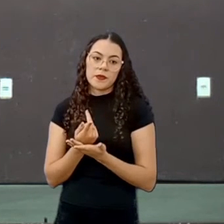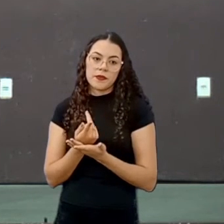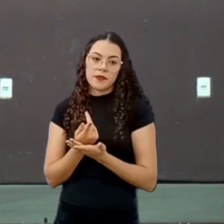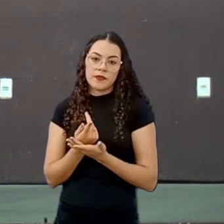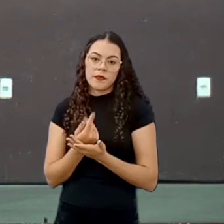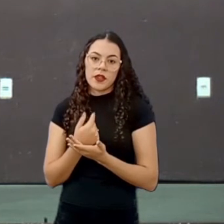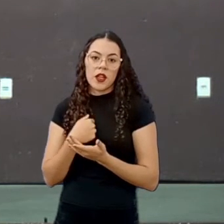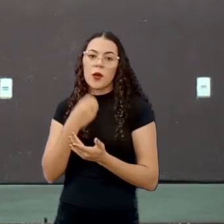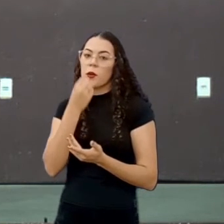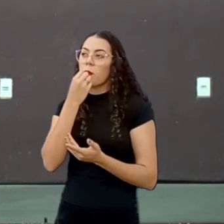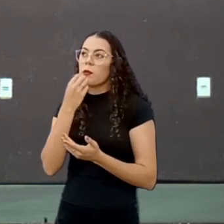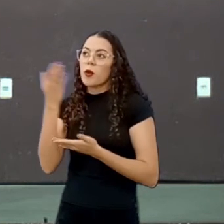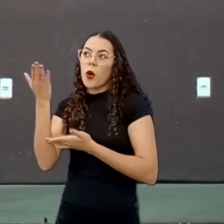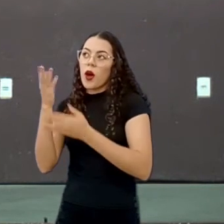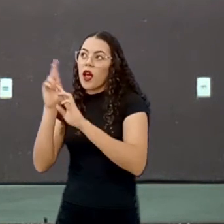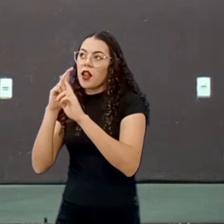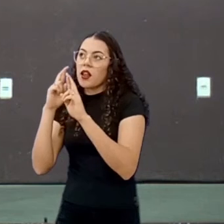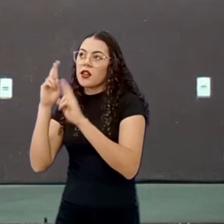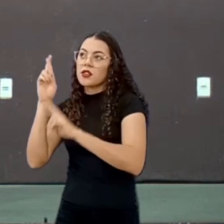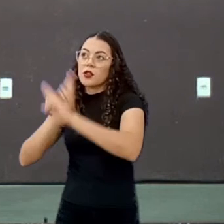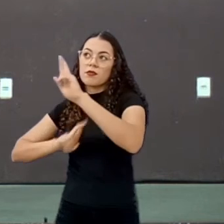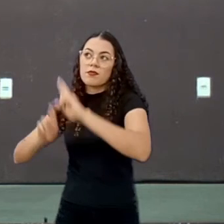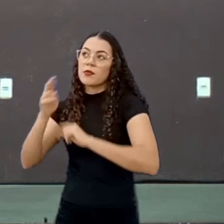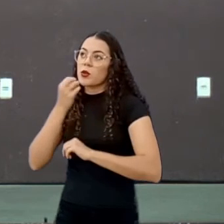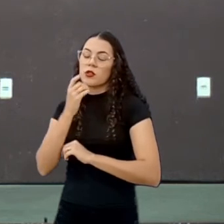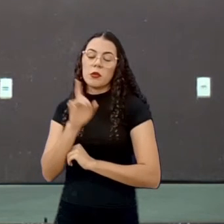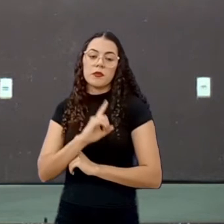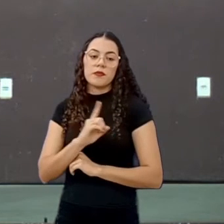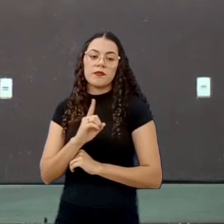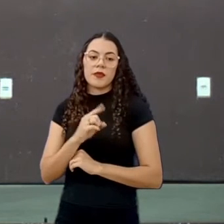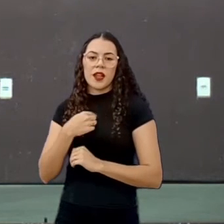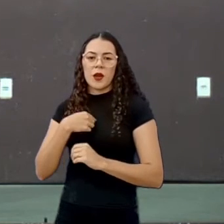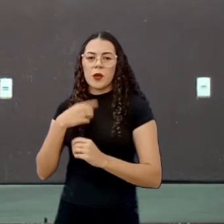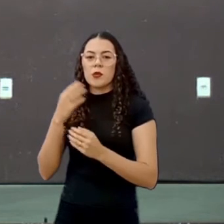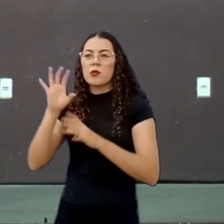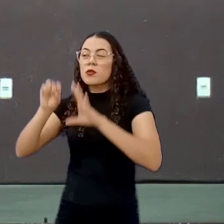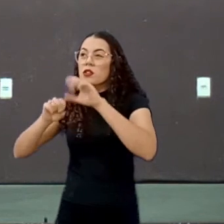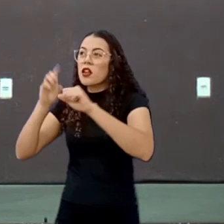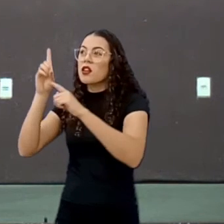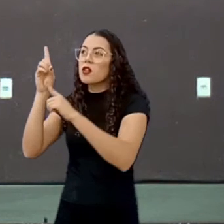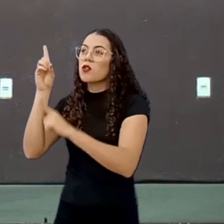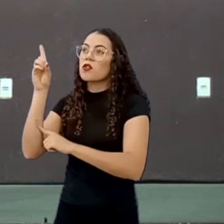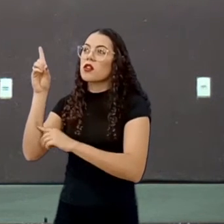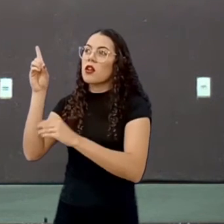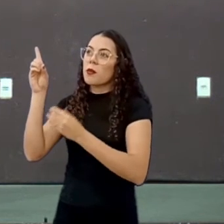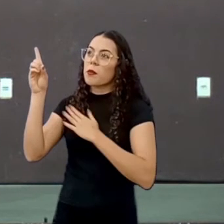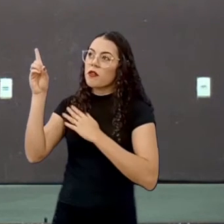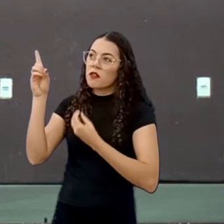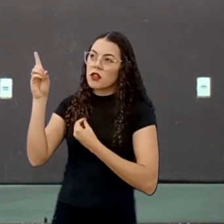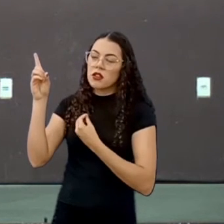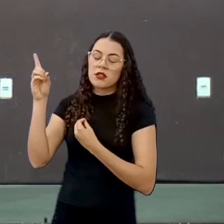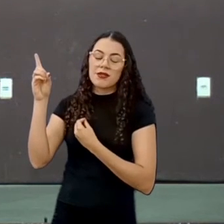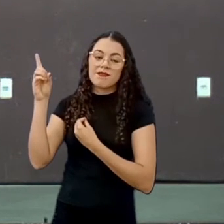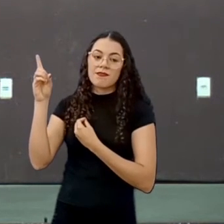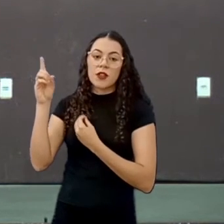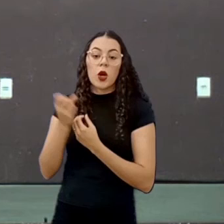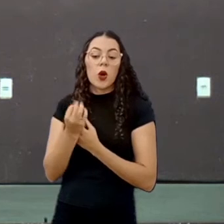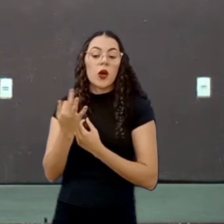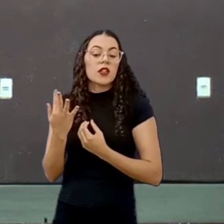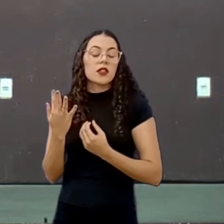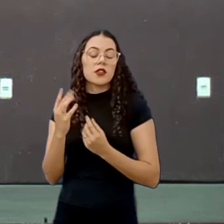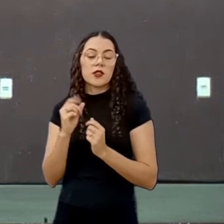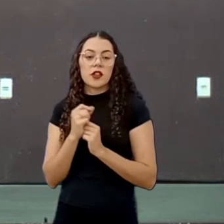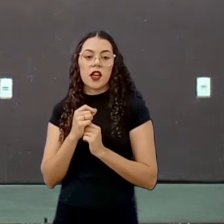não estou bem com o Senhor, não tenho buscado a vontade de Deus, a vontade dEle para mim. Quantas vezes